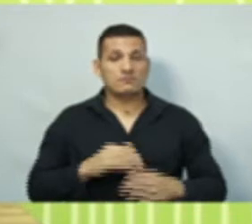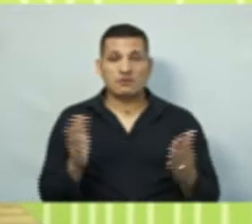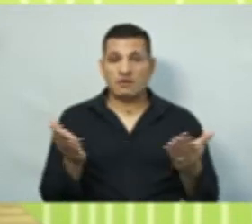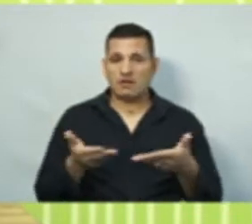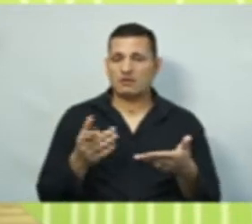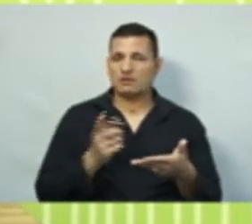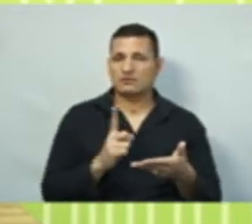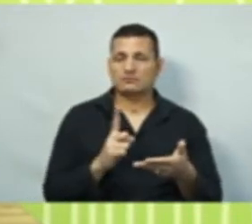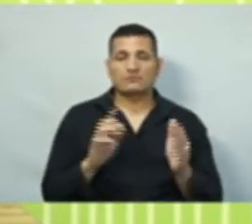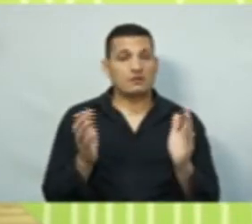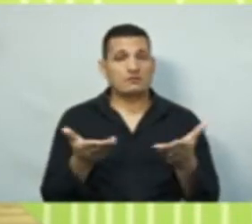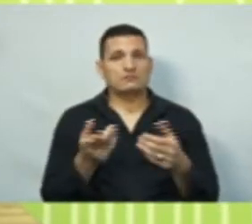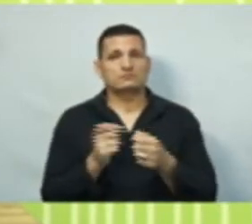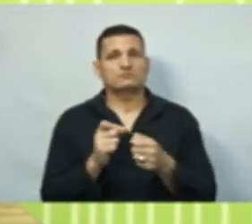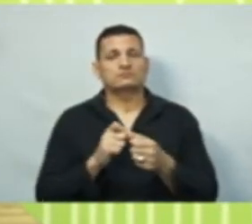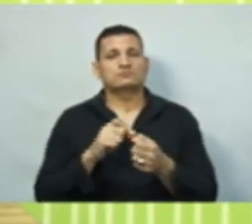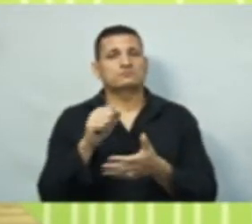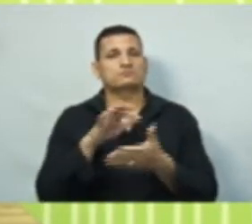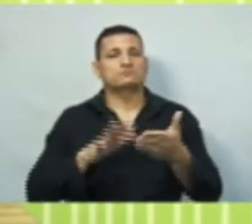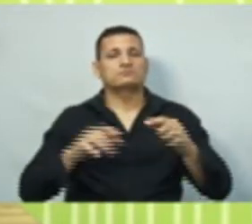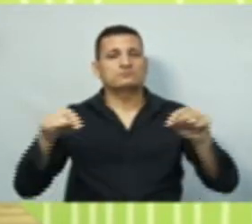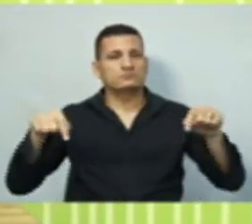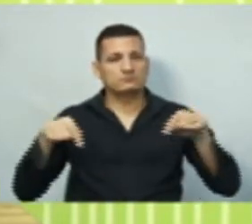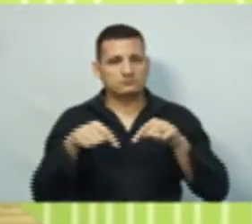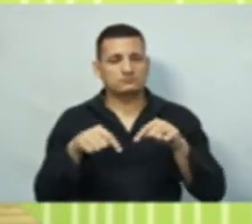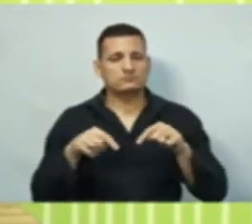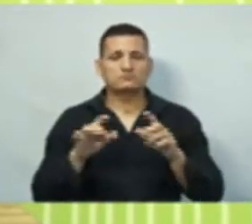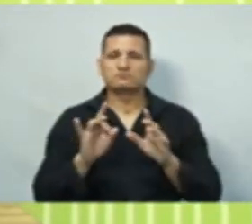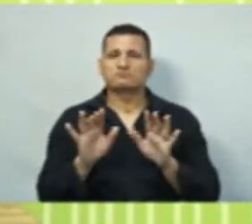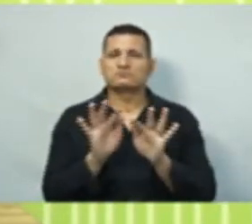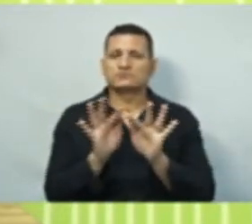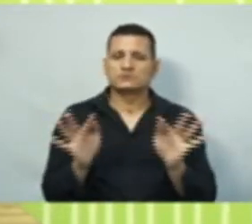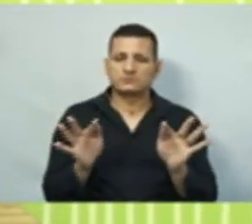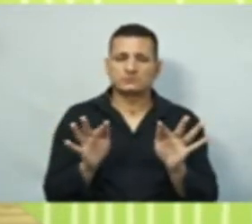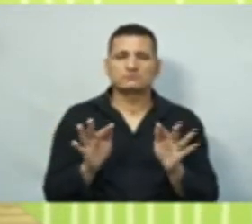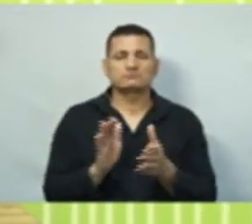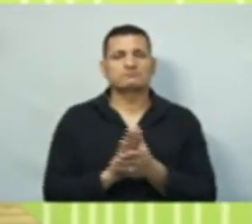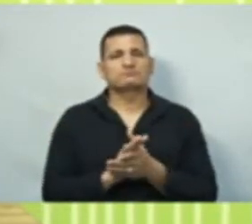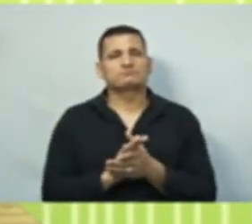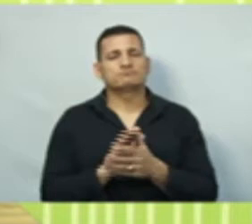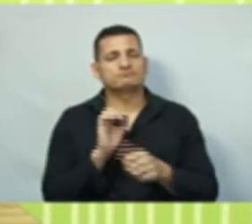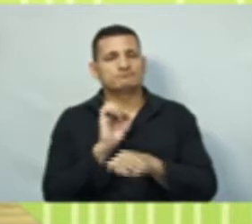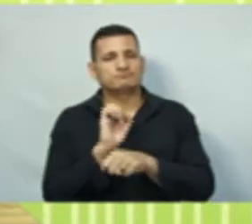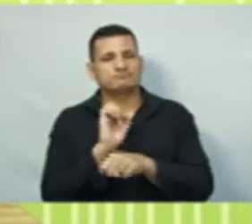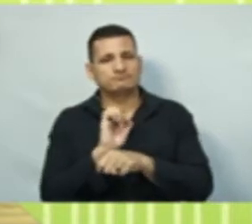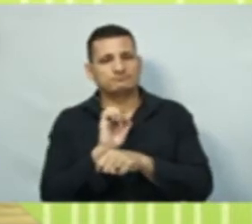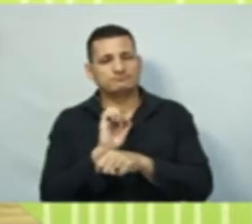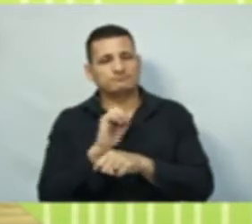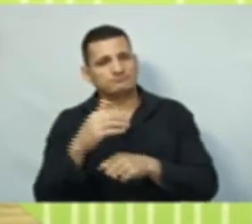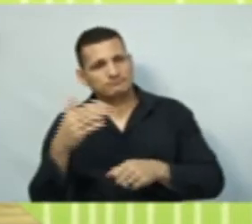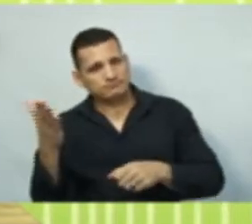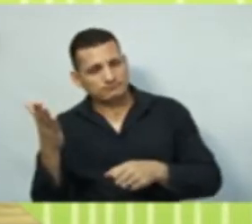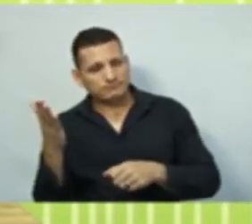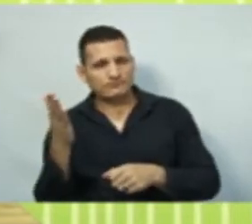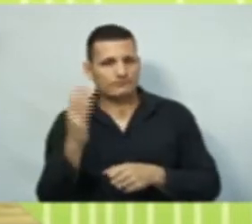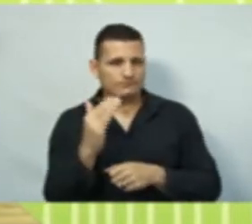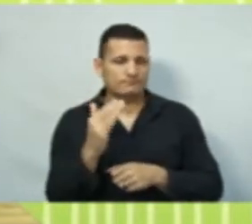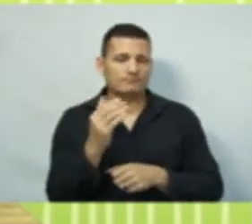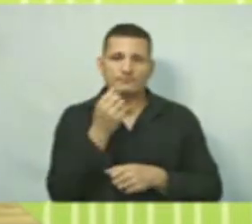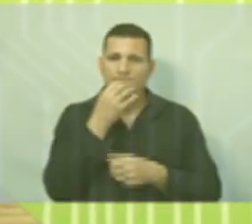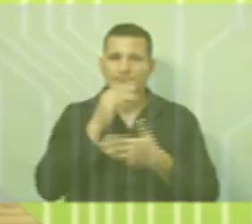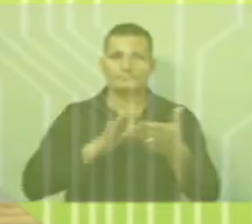gente. Agora nós vamos fazer a atividade de sala. Algo bem simples, já já aguardo vocês aqui. Boa